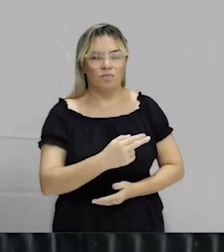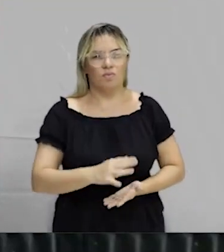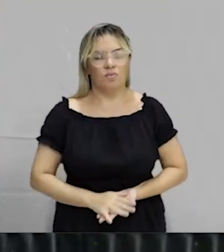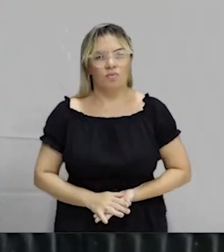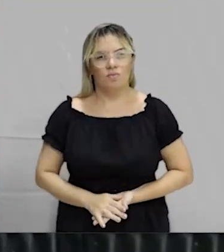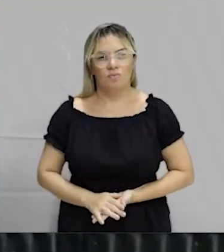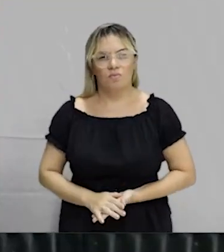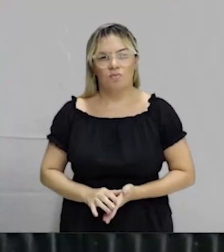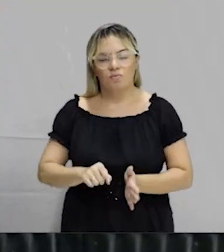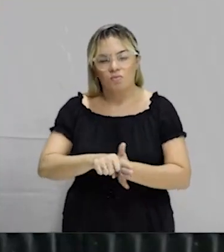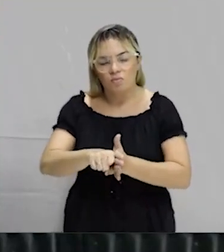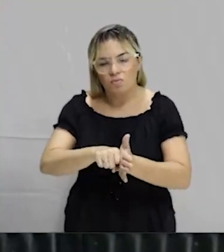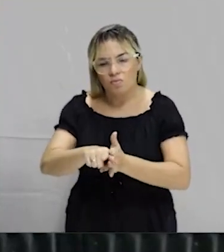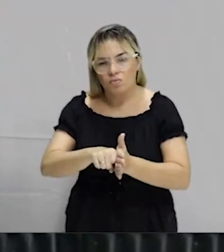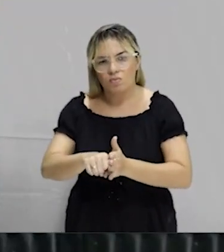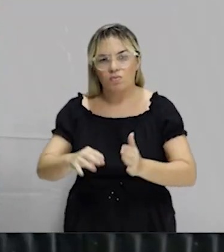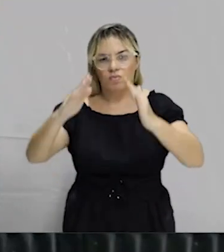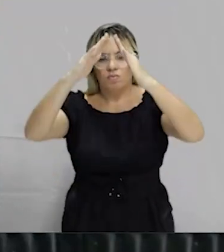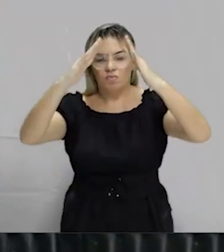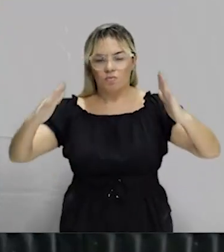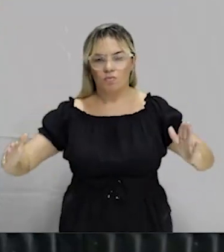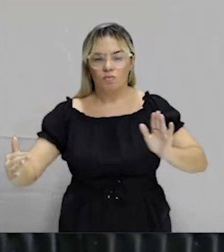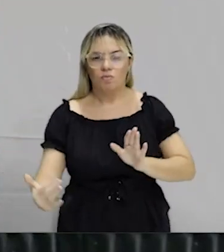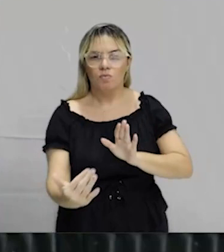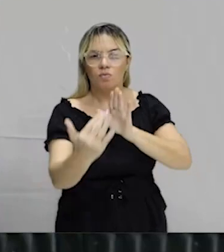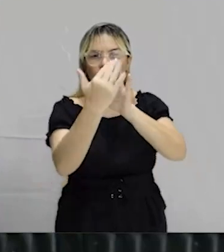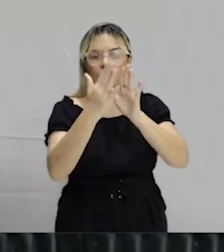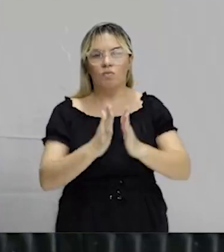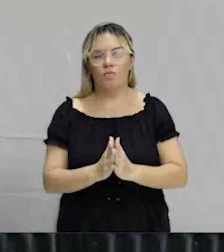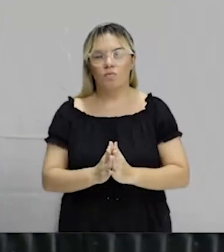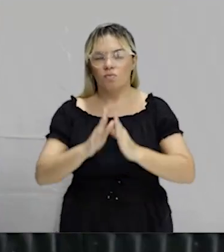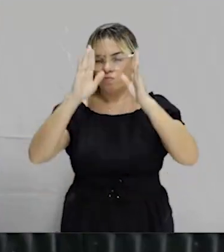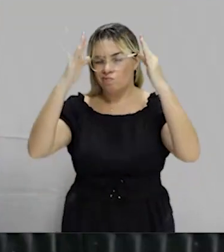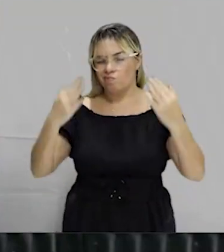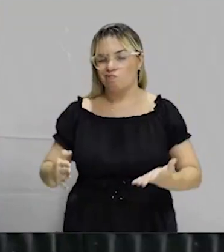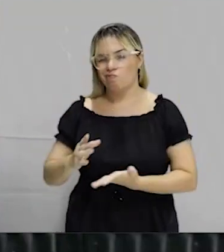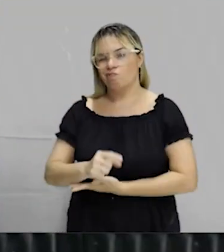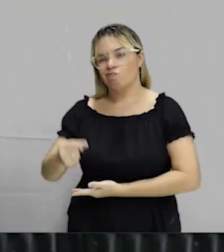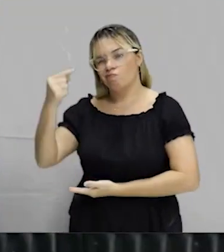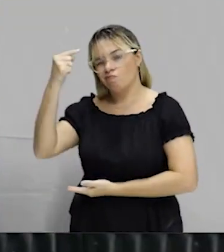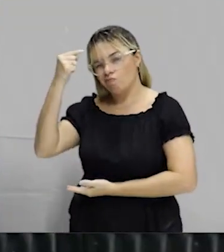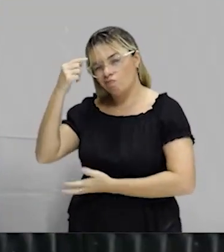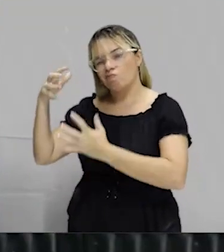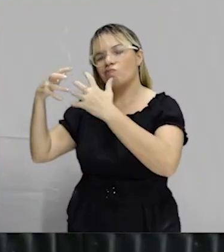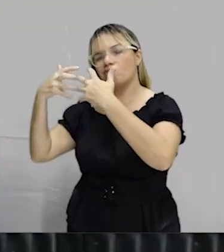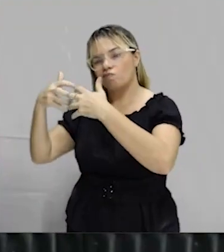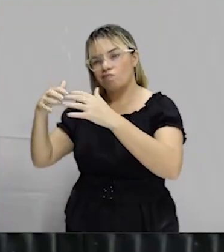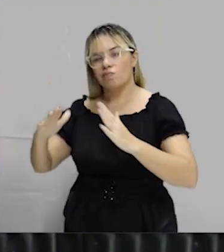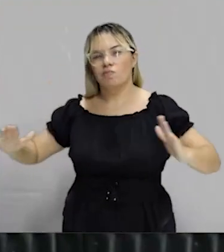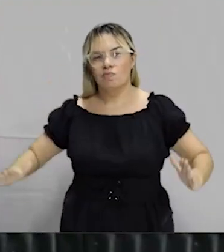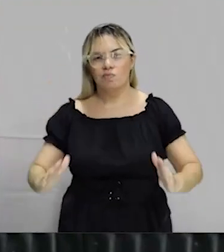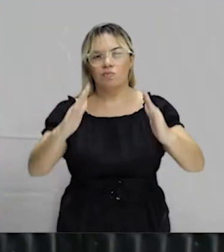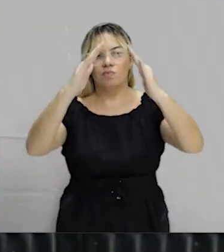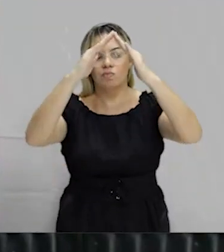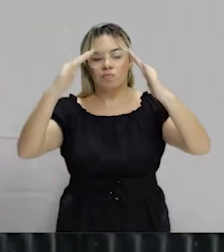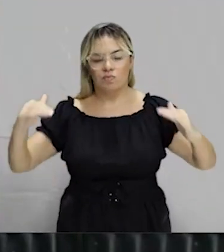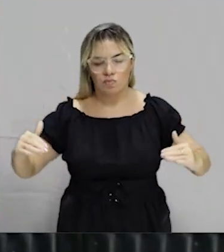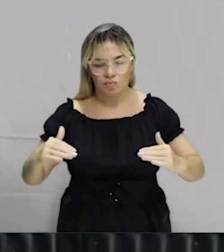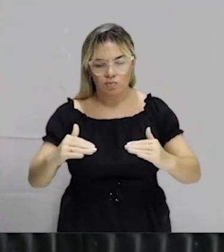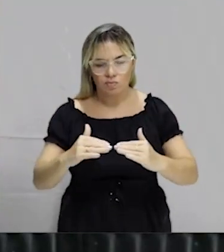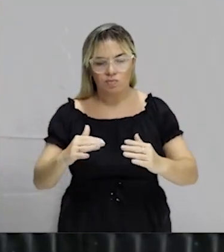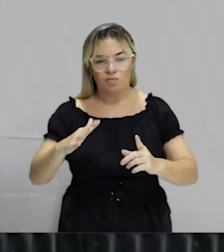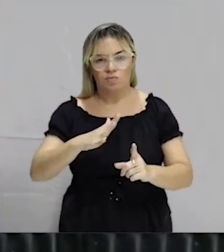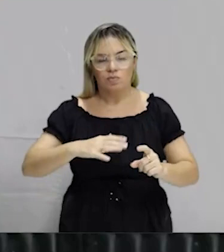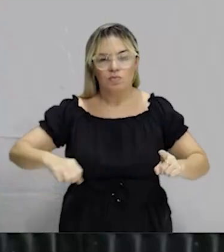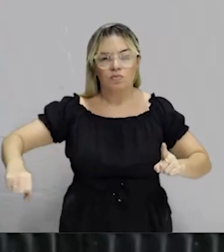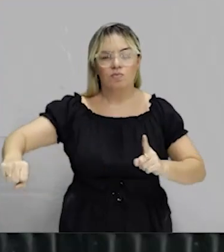formos buscar o topo da pirâmide, né, imaginamos construir uma pirâmide social para